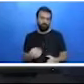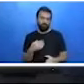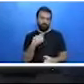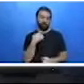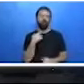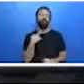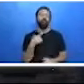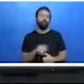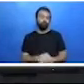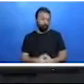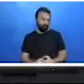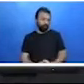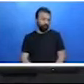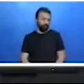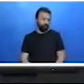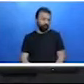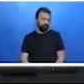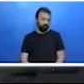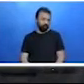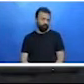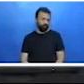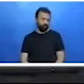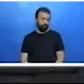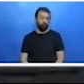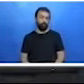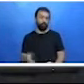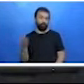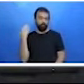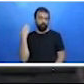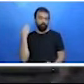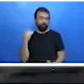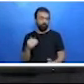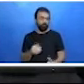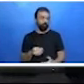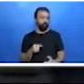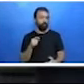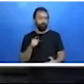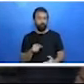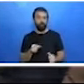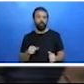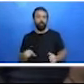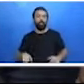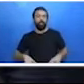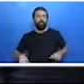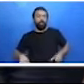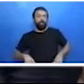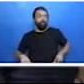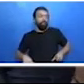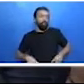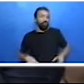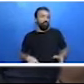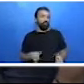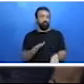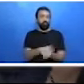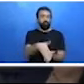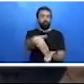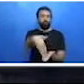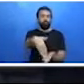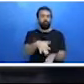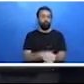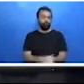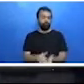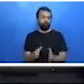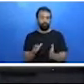tá certo? Nas últimas aulas, olha aqui, o que a gente trabalhou? Nós vimos sobre estilogravura, nós vimos